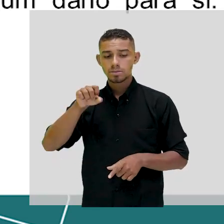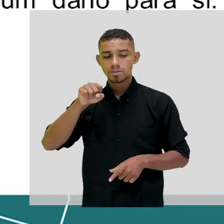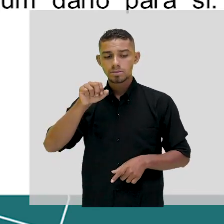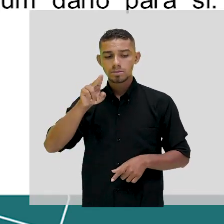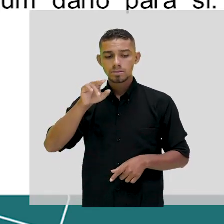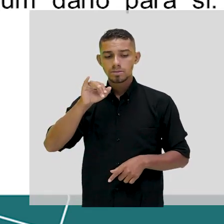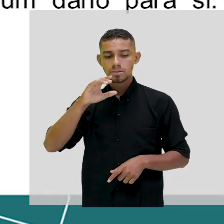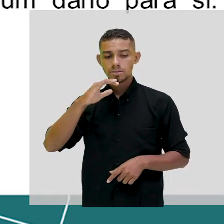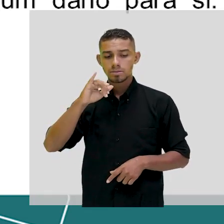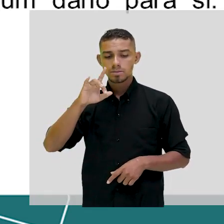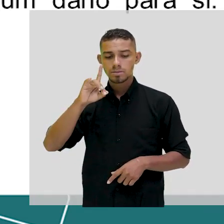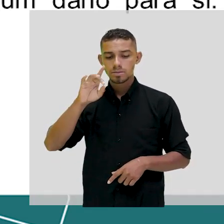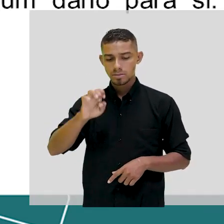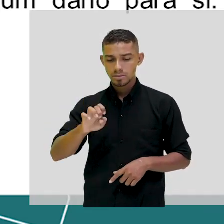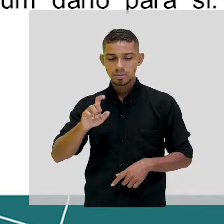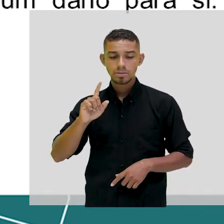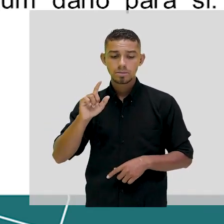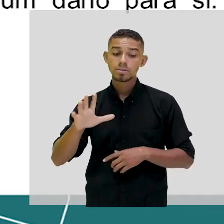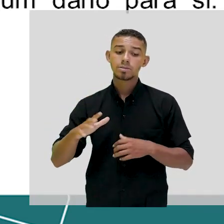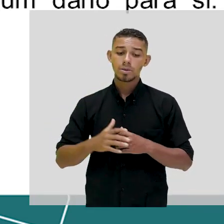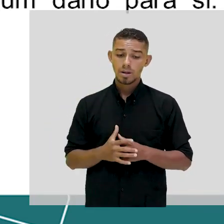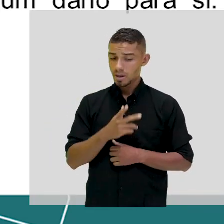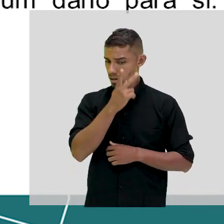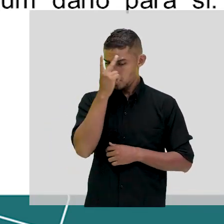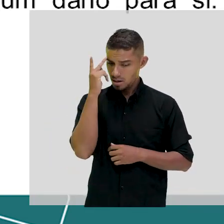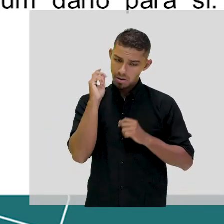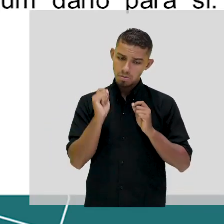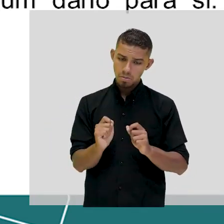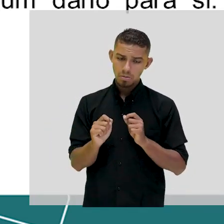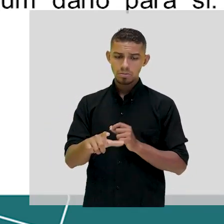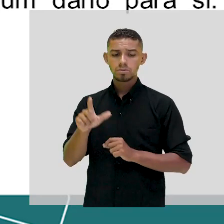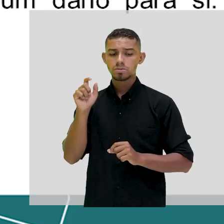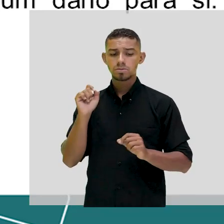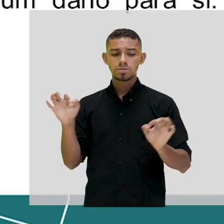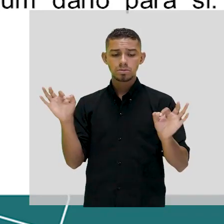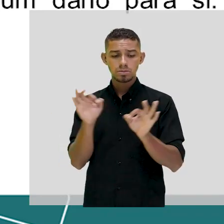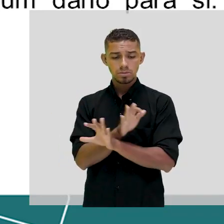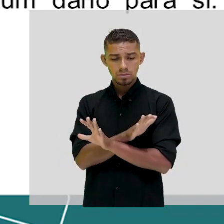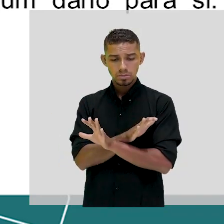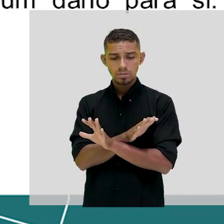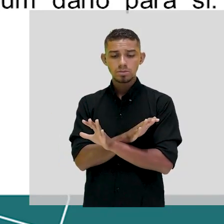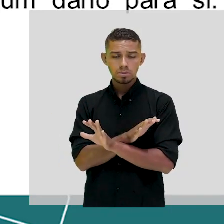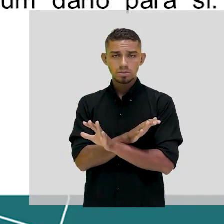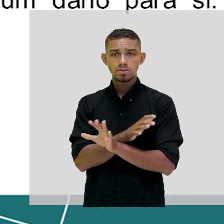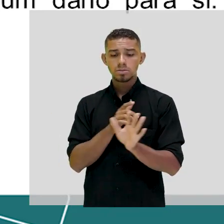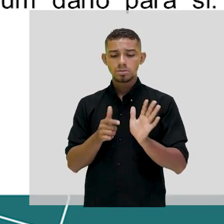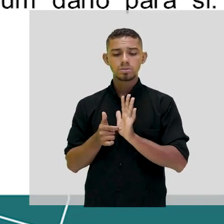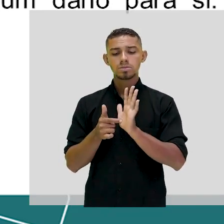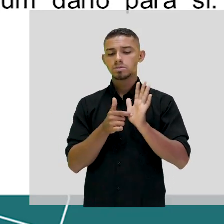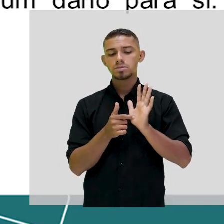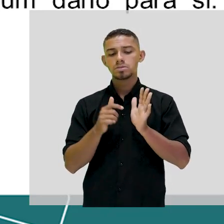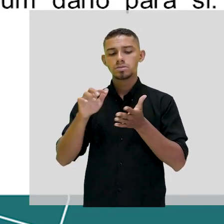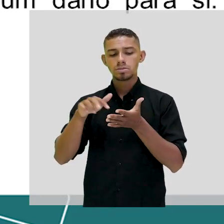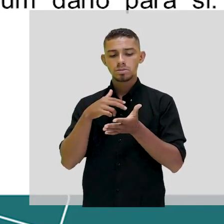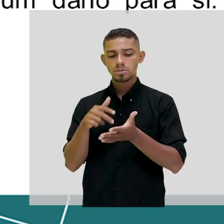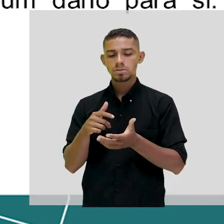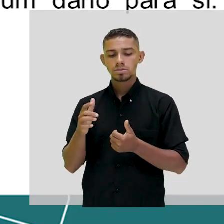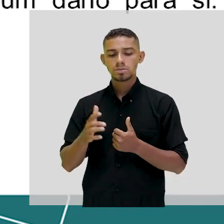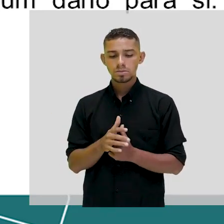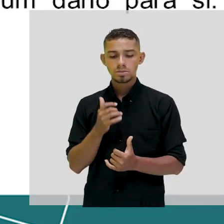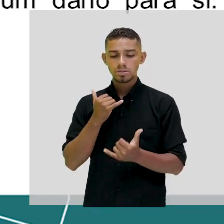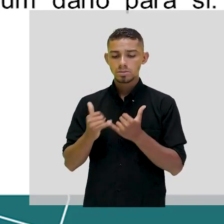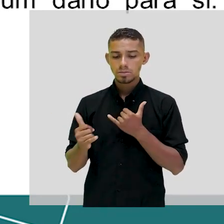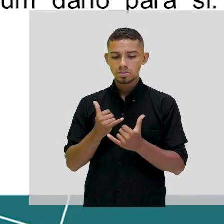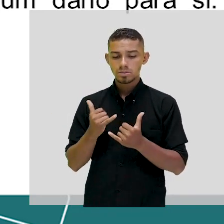que alternativamente um bailarino pode optar por terminar a sessão de dança fingindo